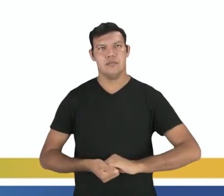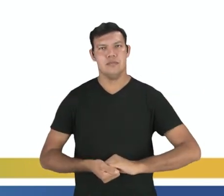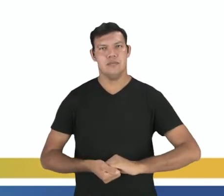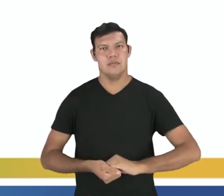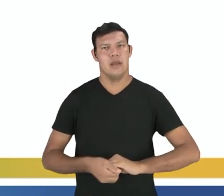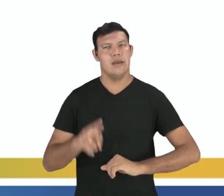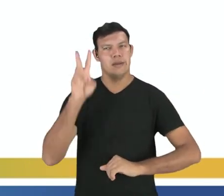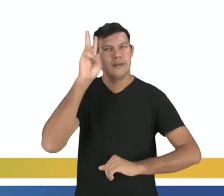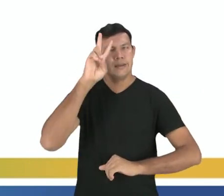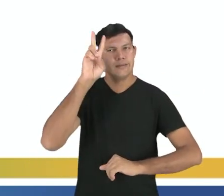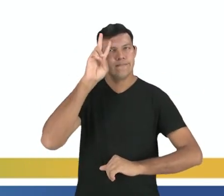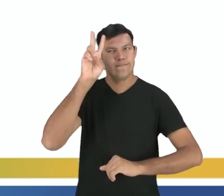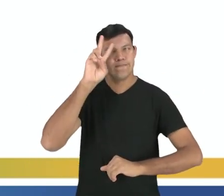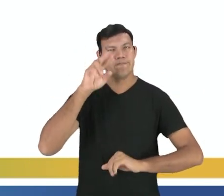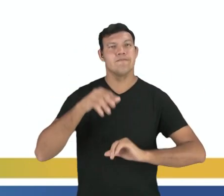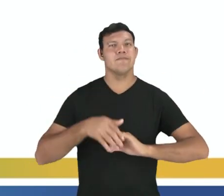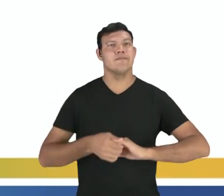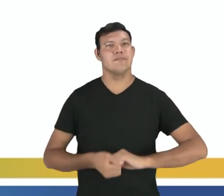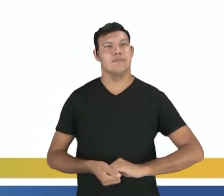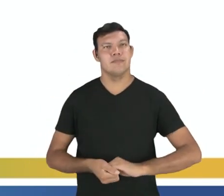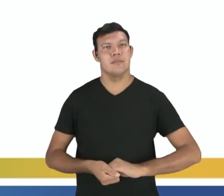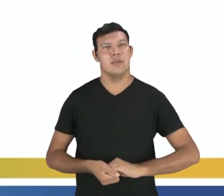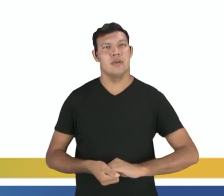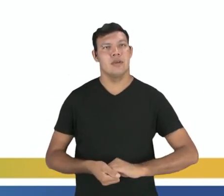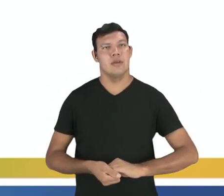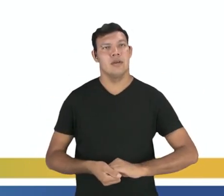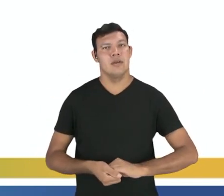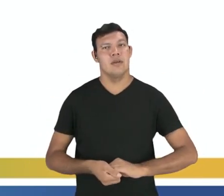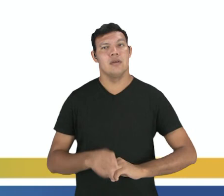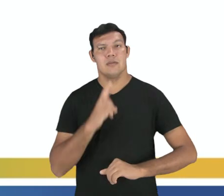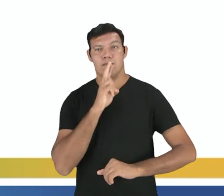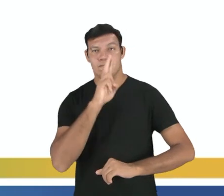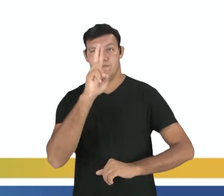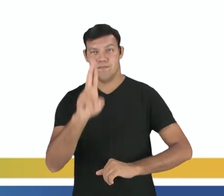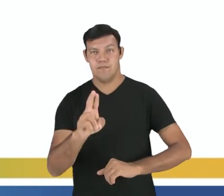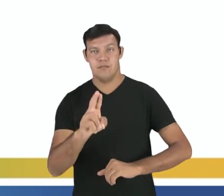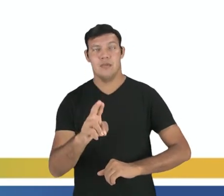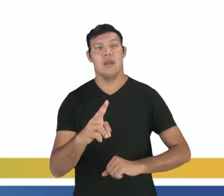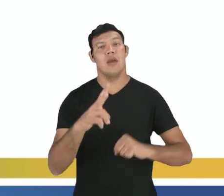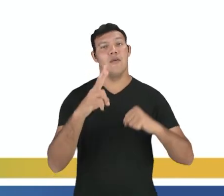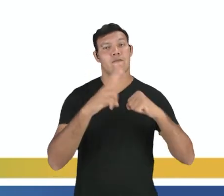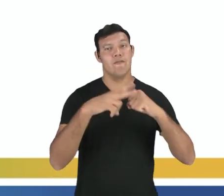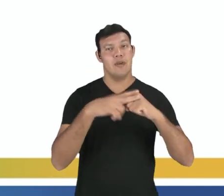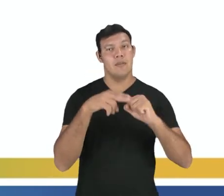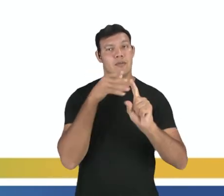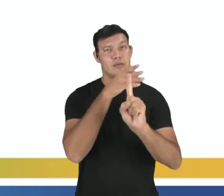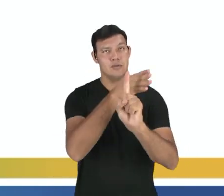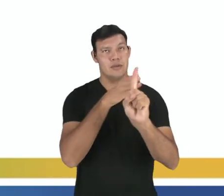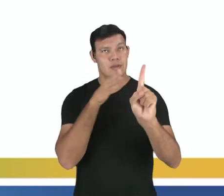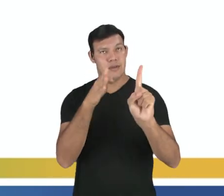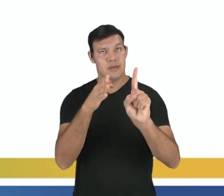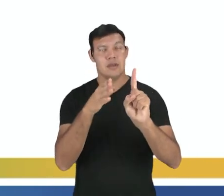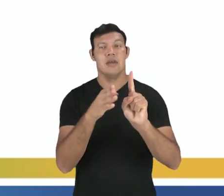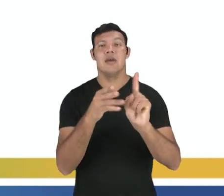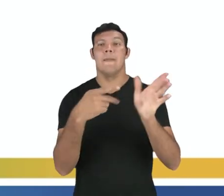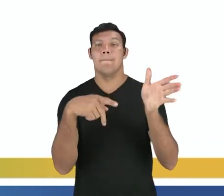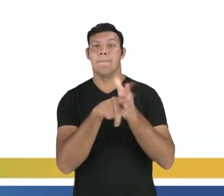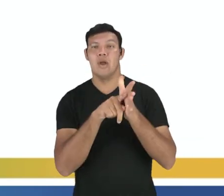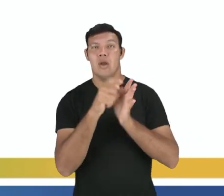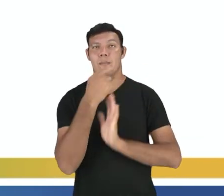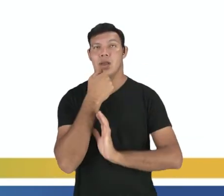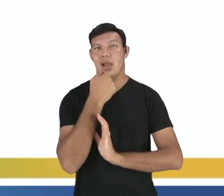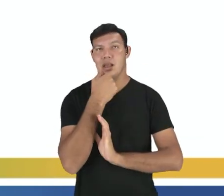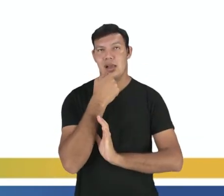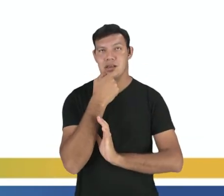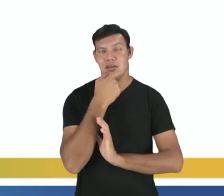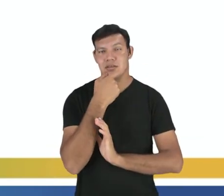Lembrem aí, o que são verbos modais? Os verbos modais, modal verbs, em inglês,